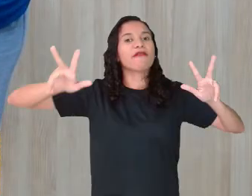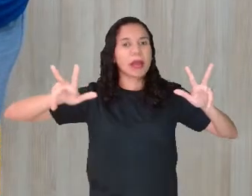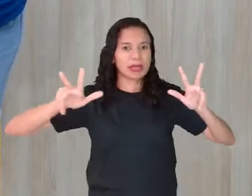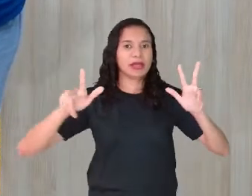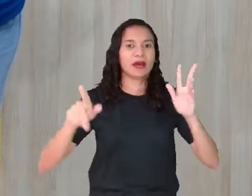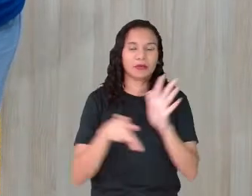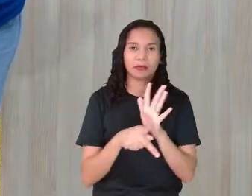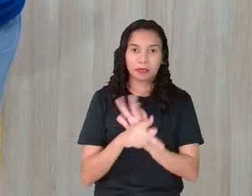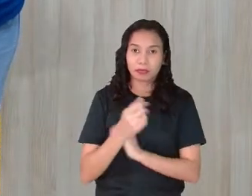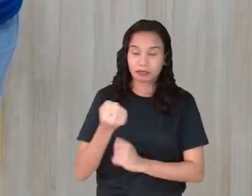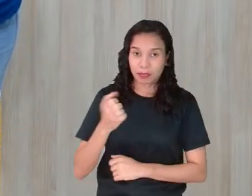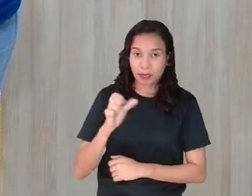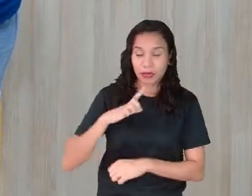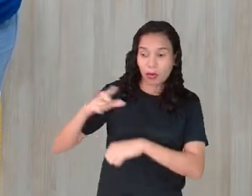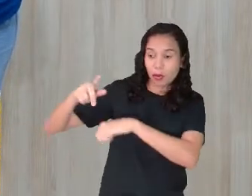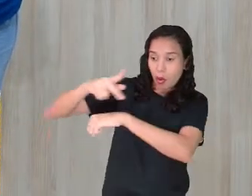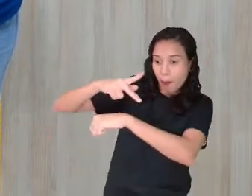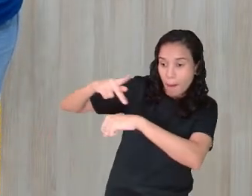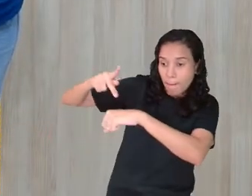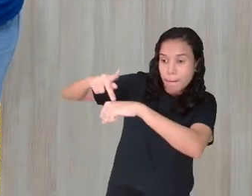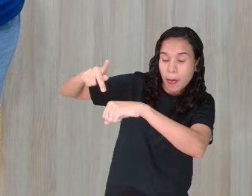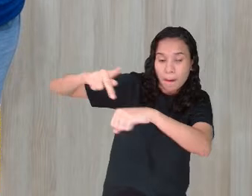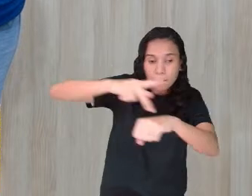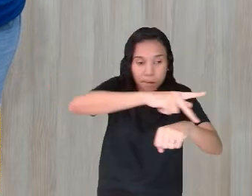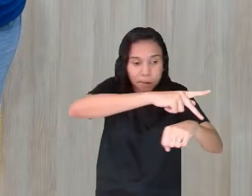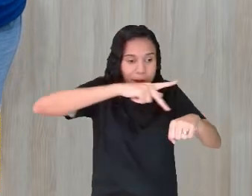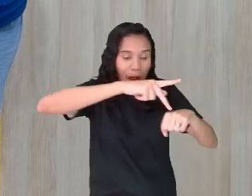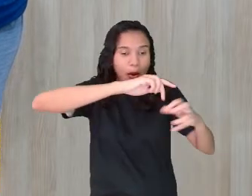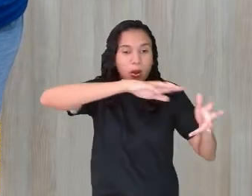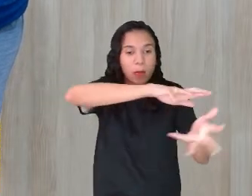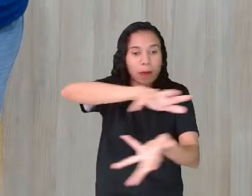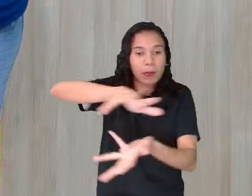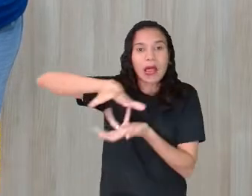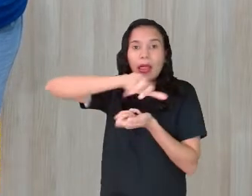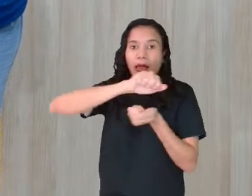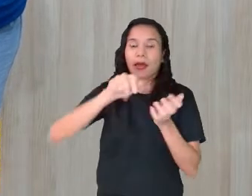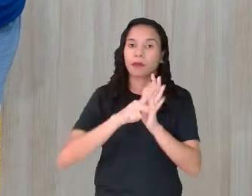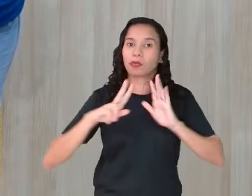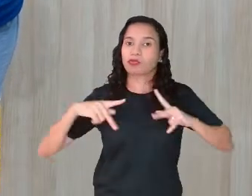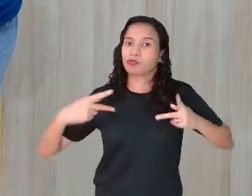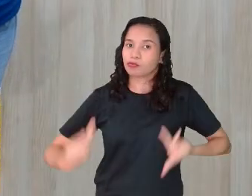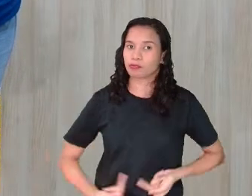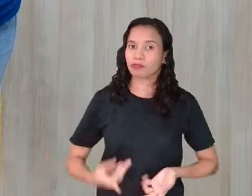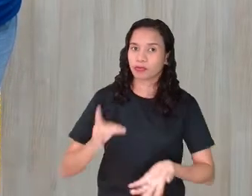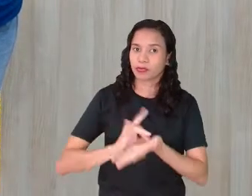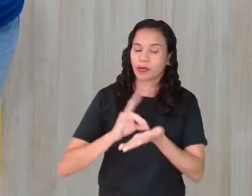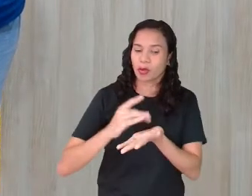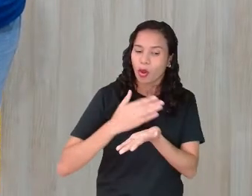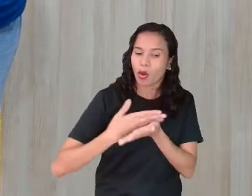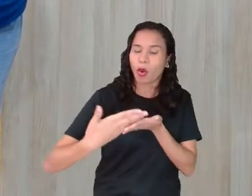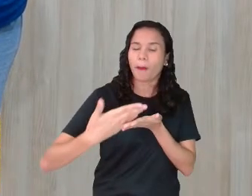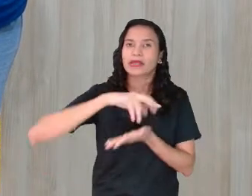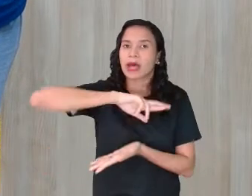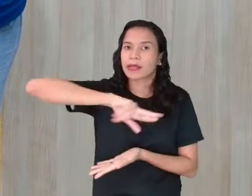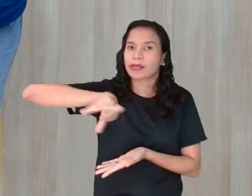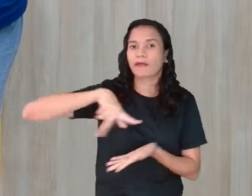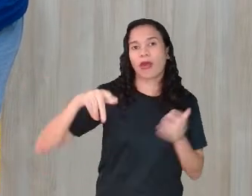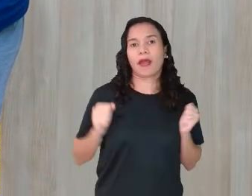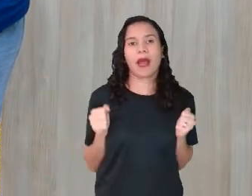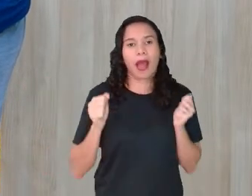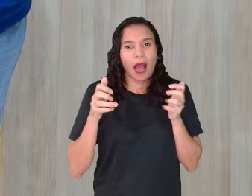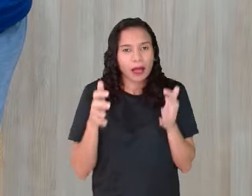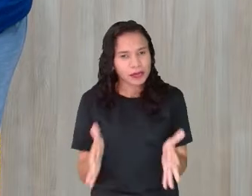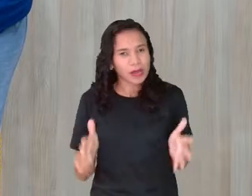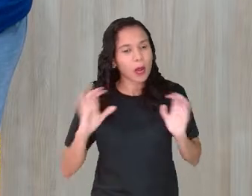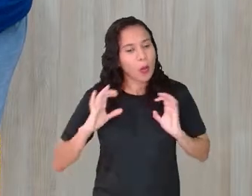se os países, né, o nosso planeta todo, né, os seres humanos, começarem a ter outras ações,